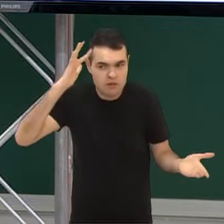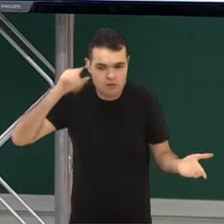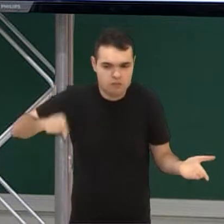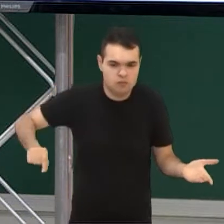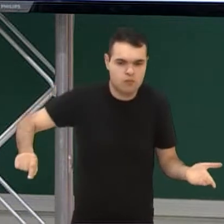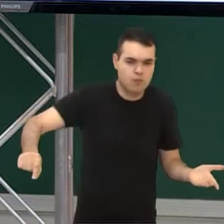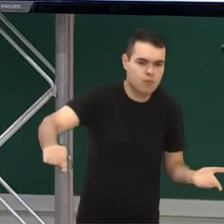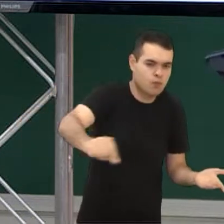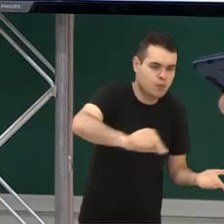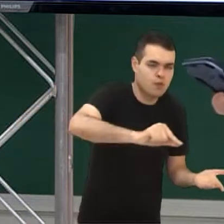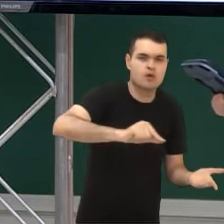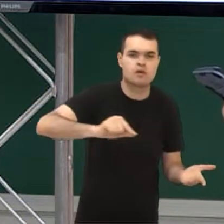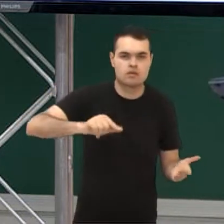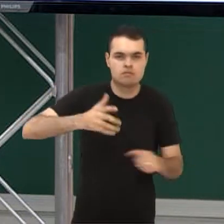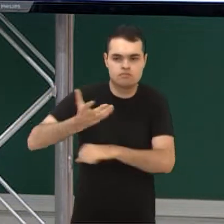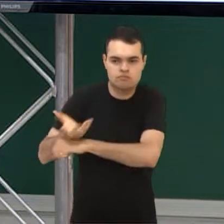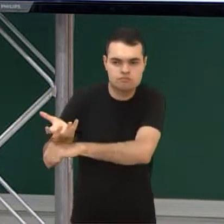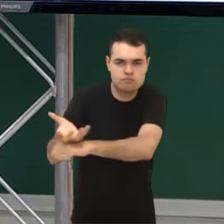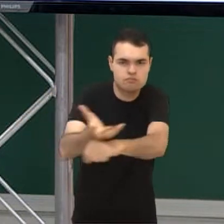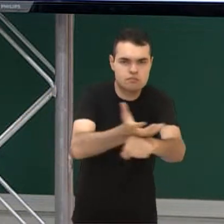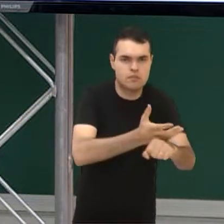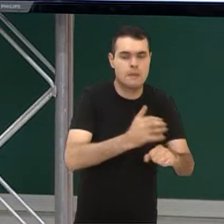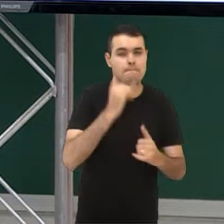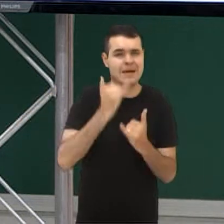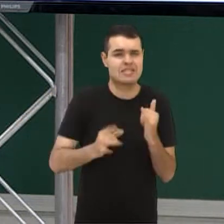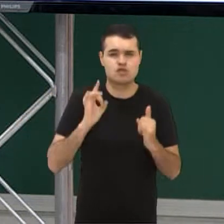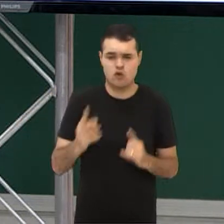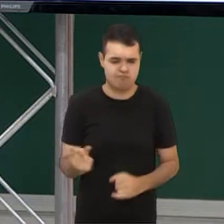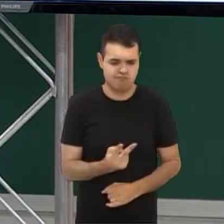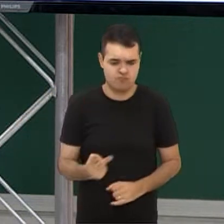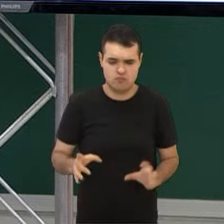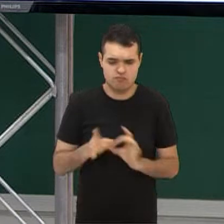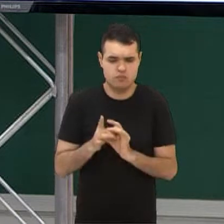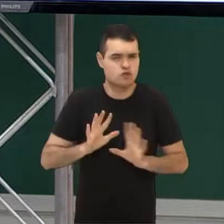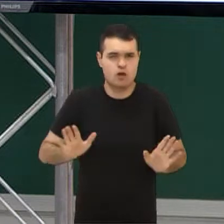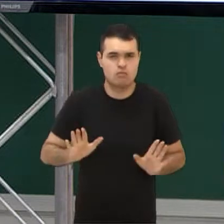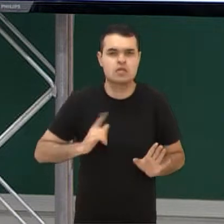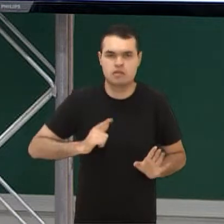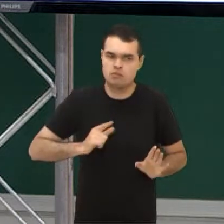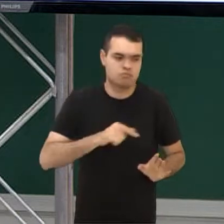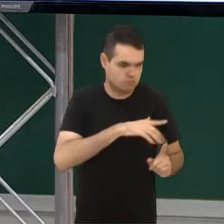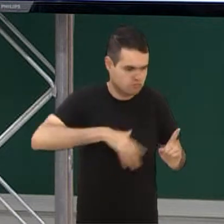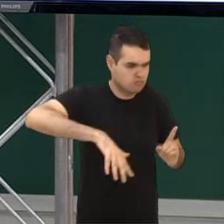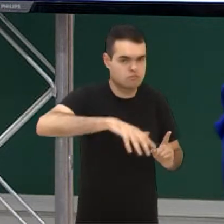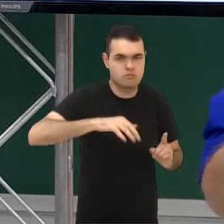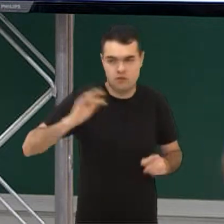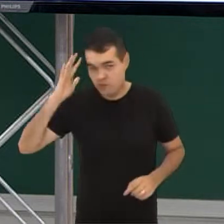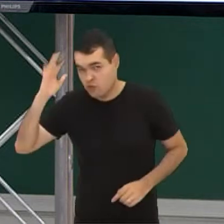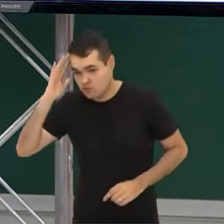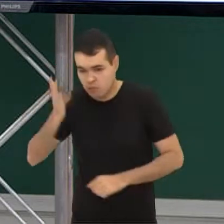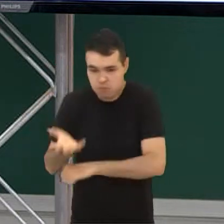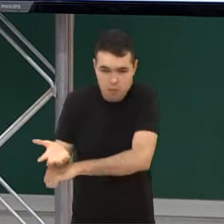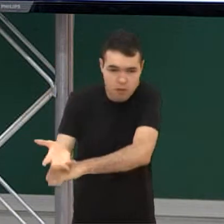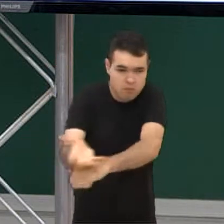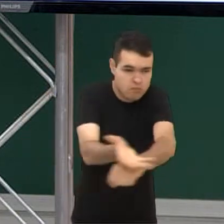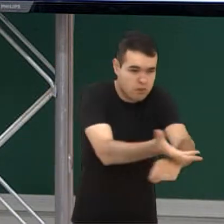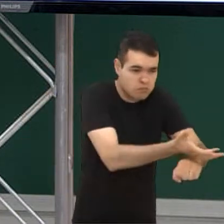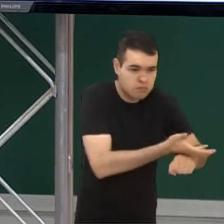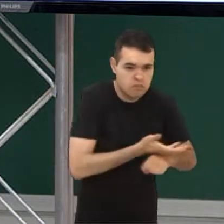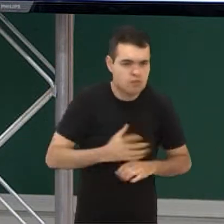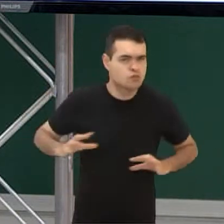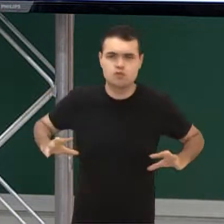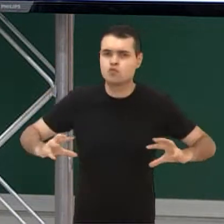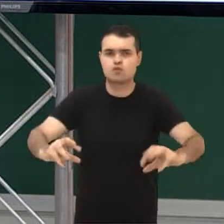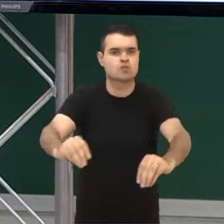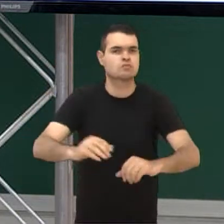tantas áreas, né? Parece que só essas duas conversam, né? Mas a filosofia conversa com todas as disciplinas, porque justamente ela